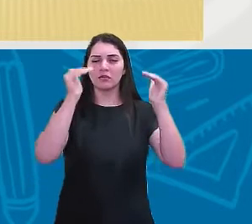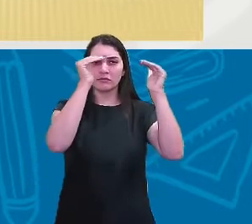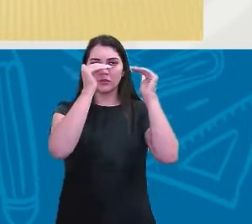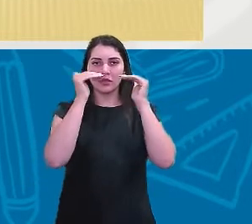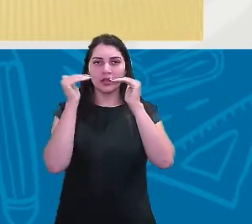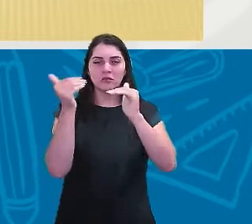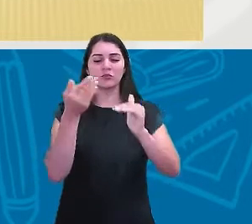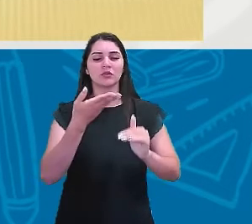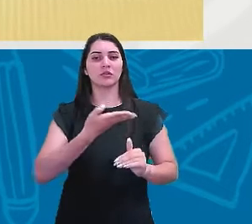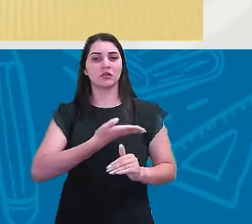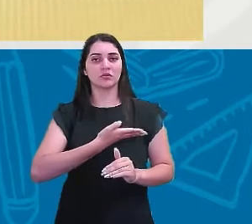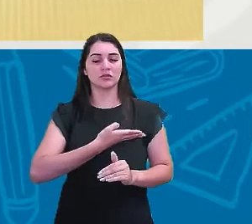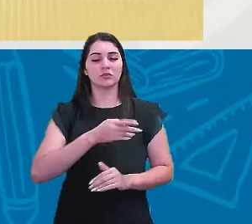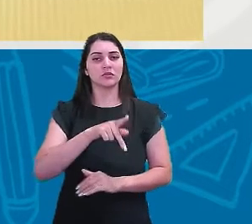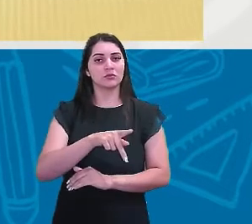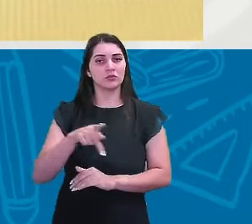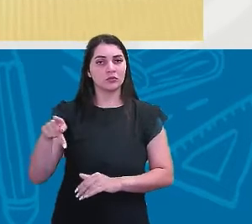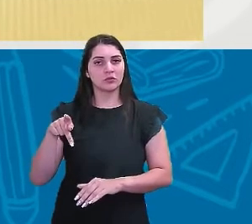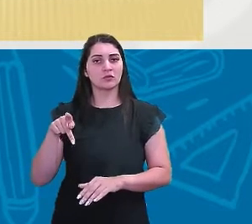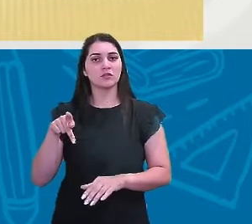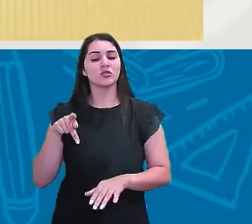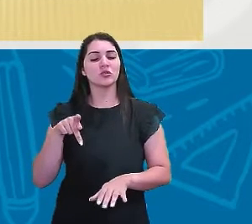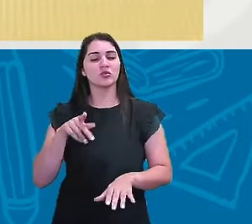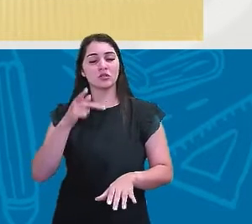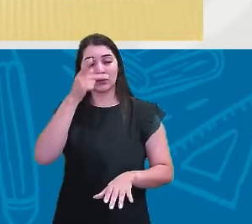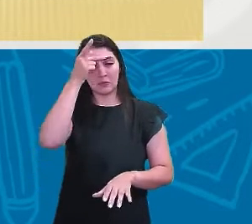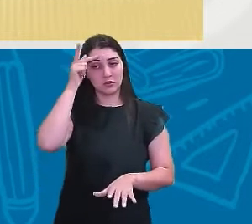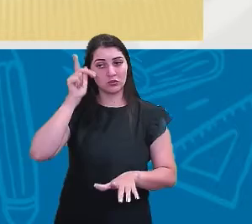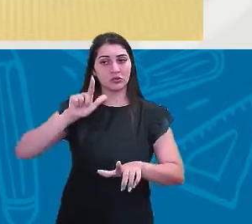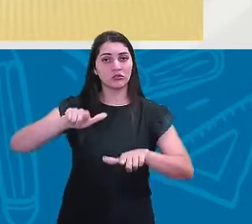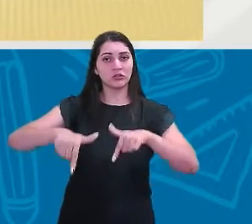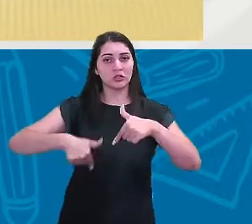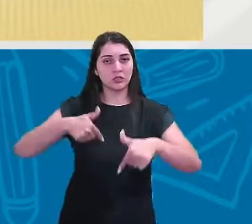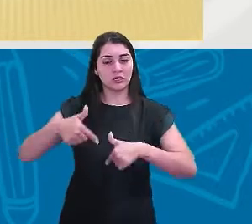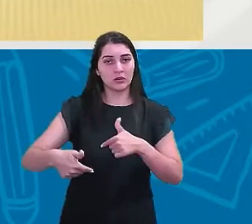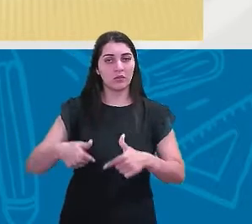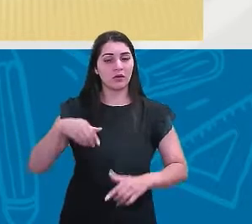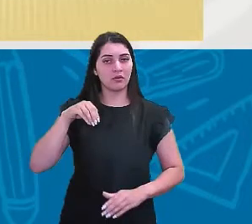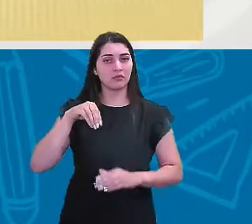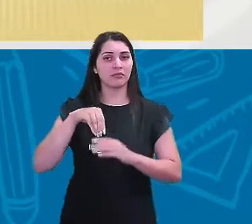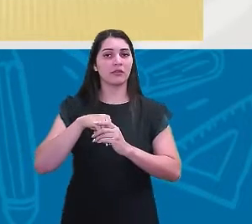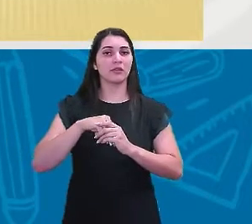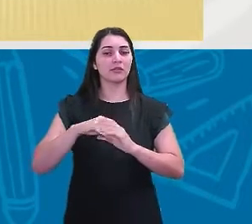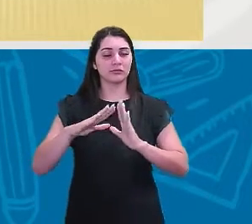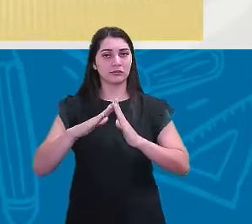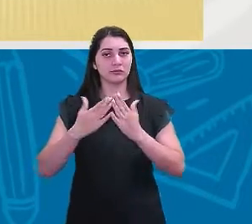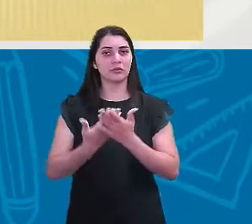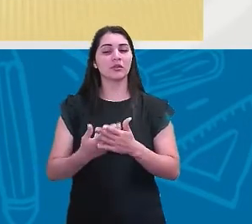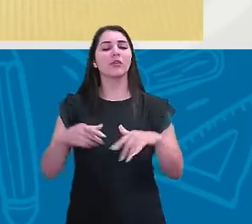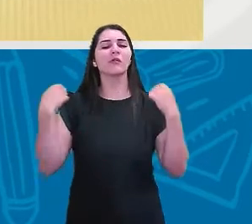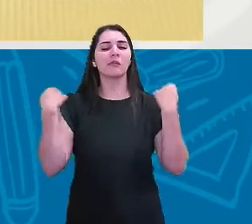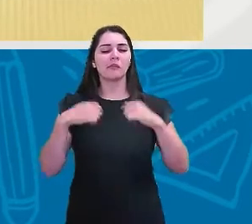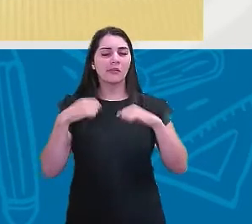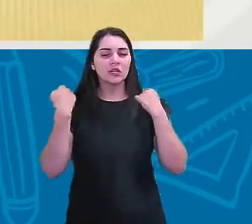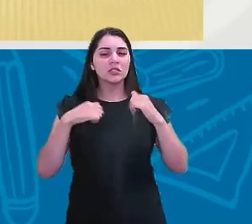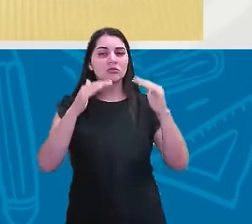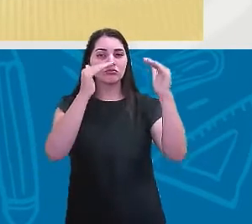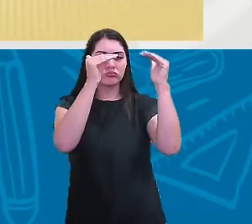Respeitar os colegas, professores e funcionários, todos dentro do ambiente escolar devem ser